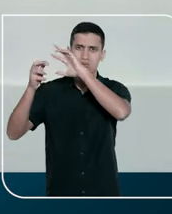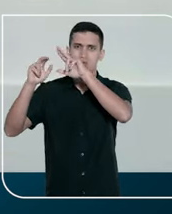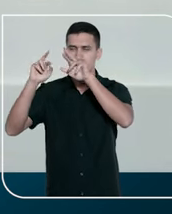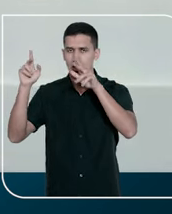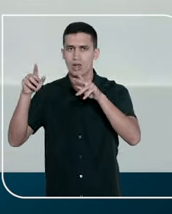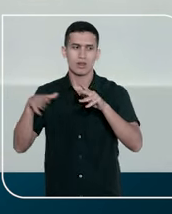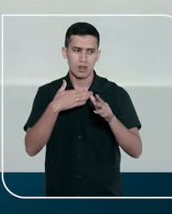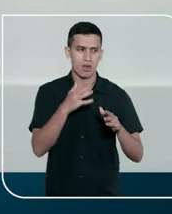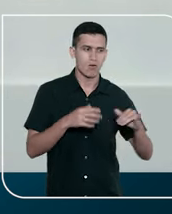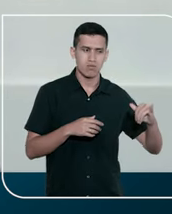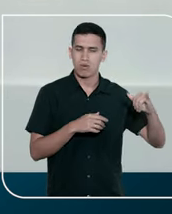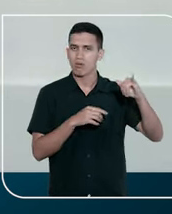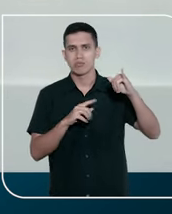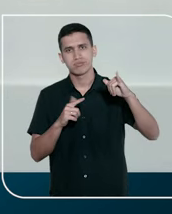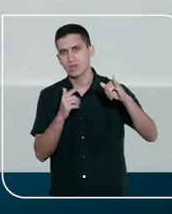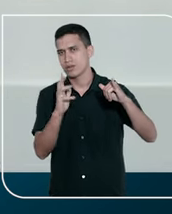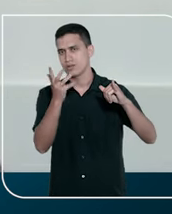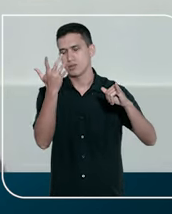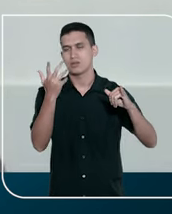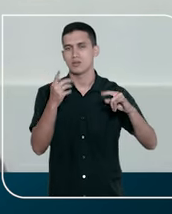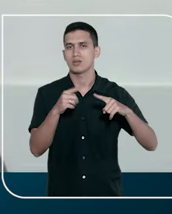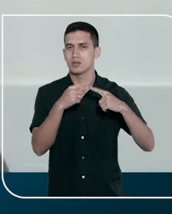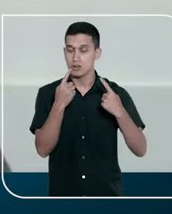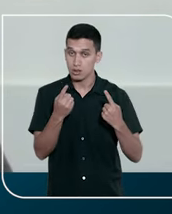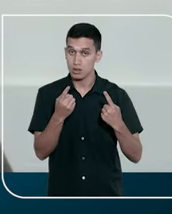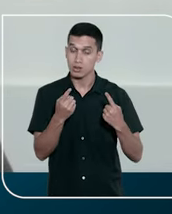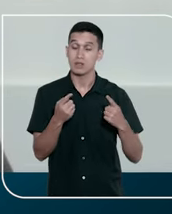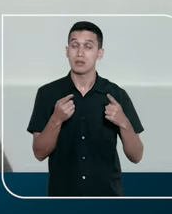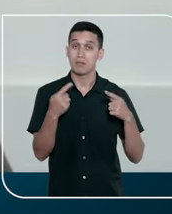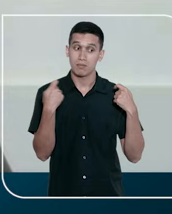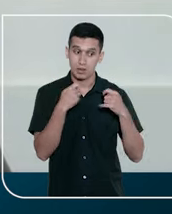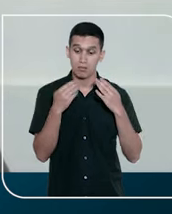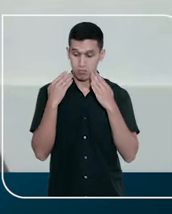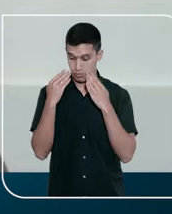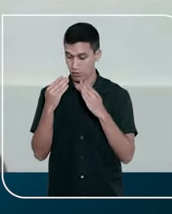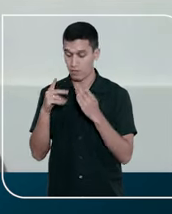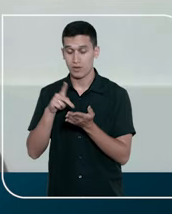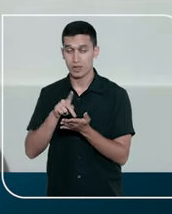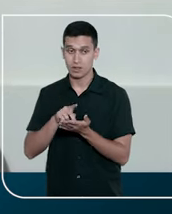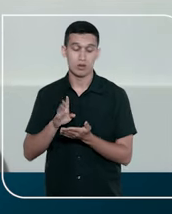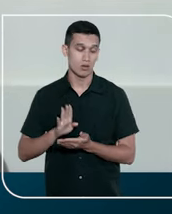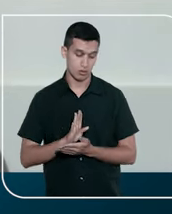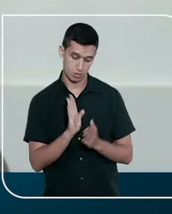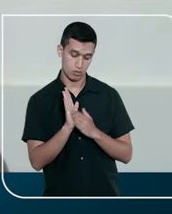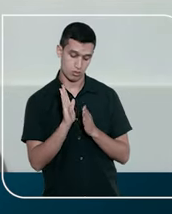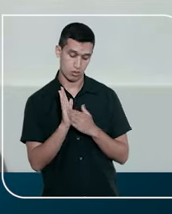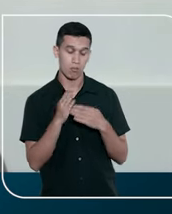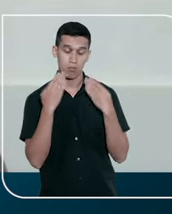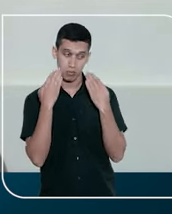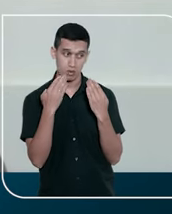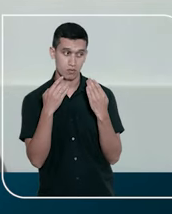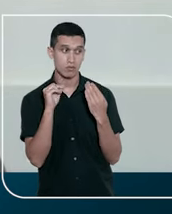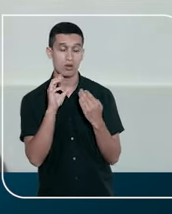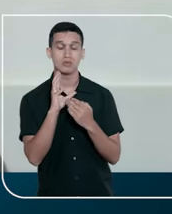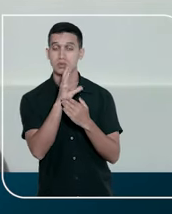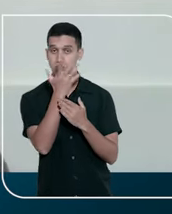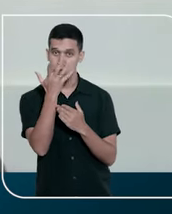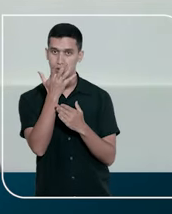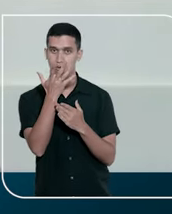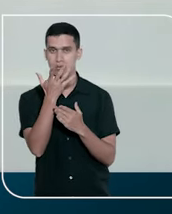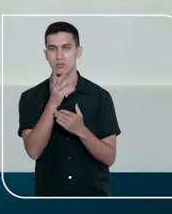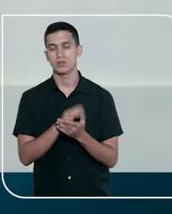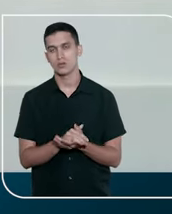não acontece. O tratamento também não... Ele precisa comprovar que houve, mas o tratamento é